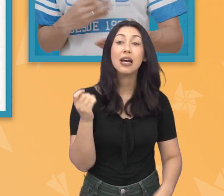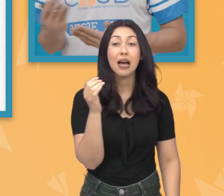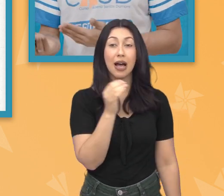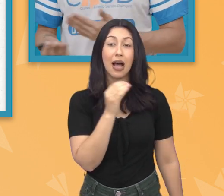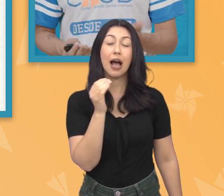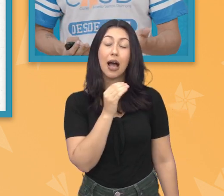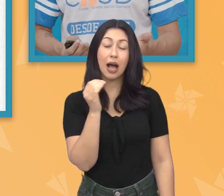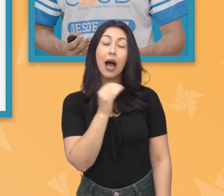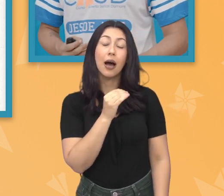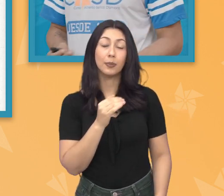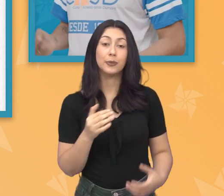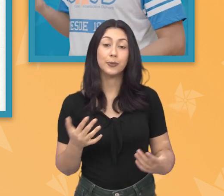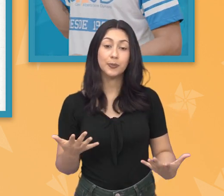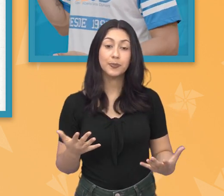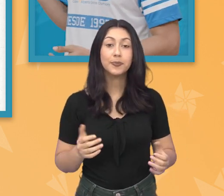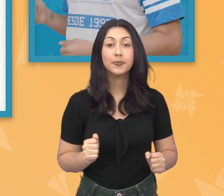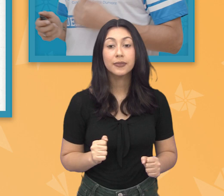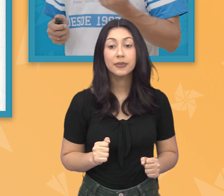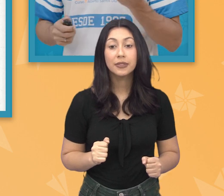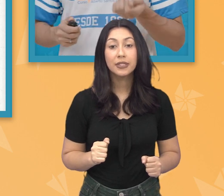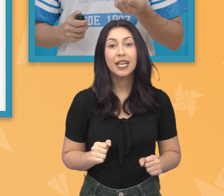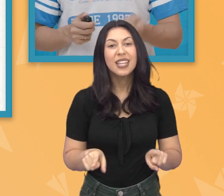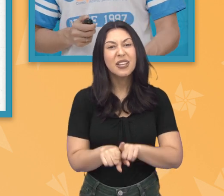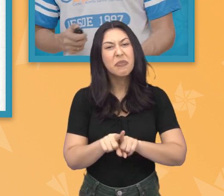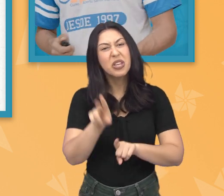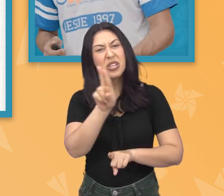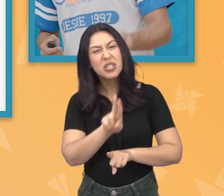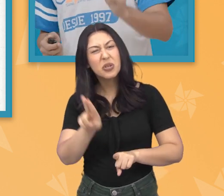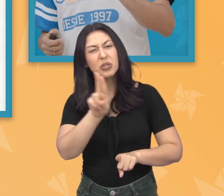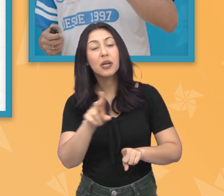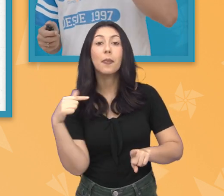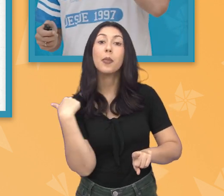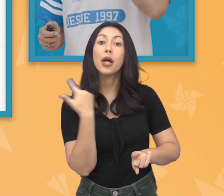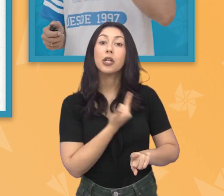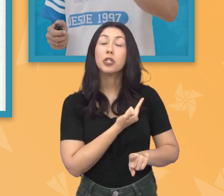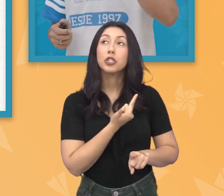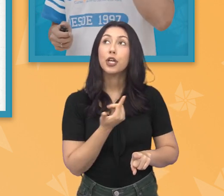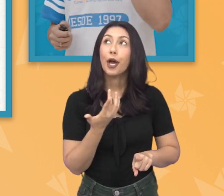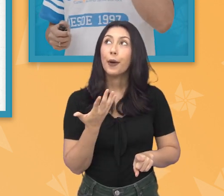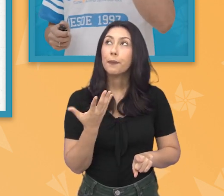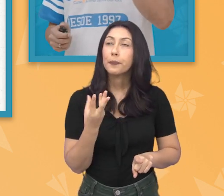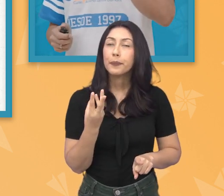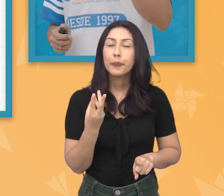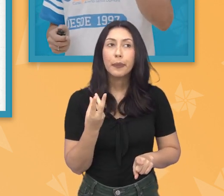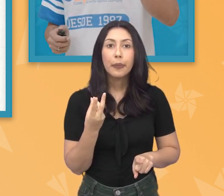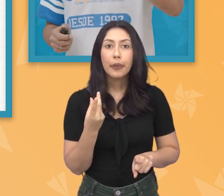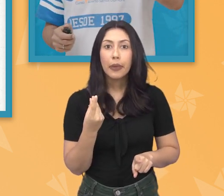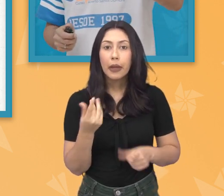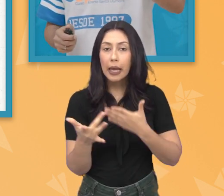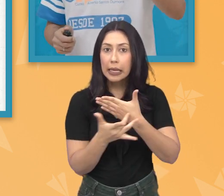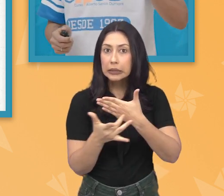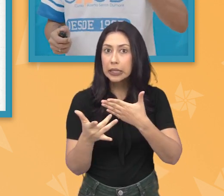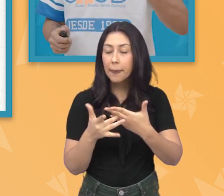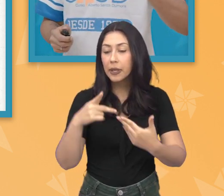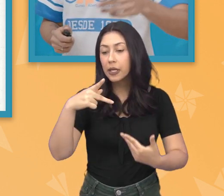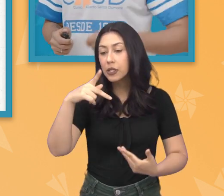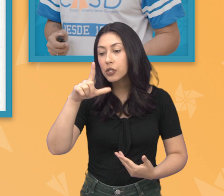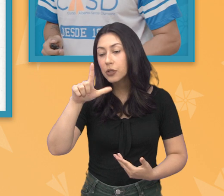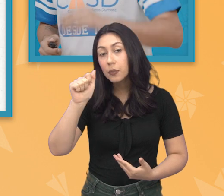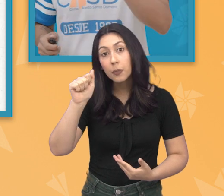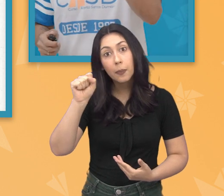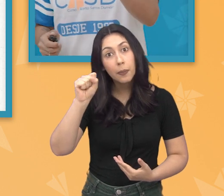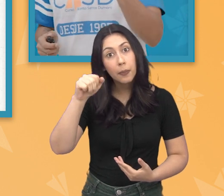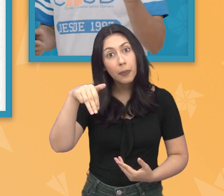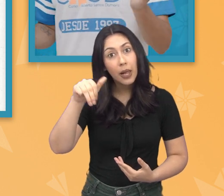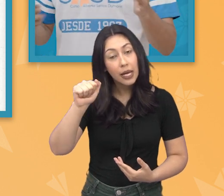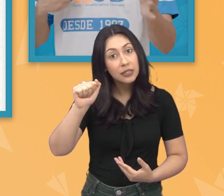da mistura que a gente está analisando. Ele é muito utilizado, por exemplo, para a gente fazer exame de plasma de sangue, por